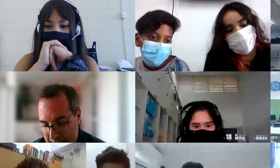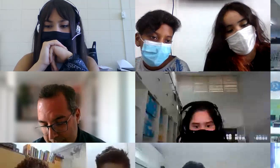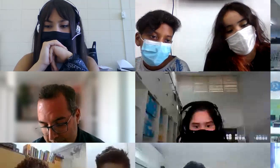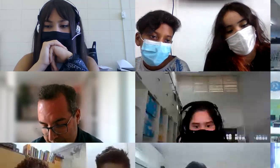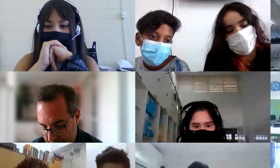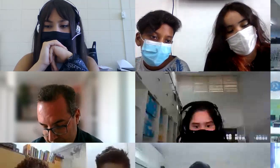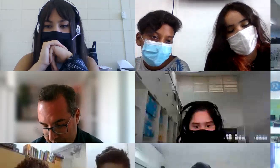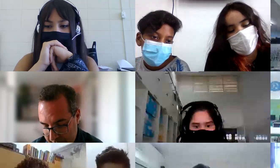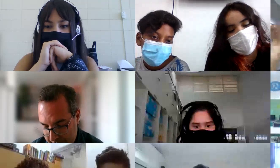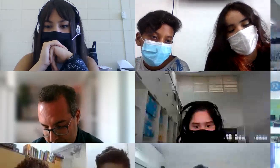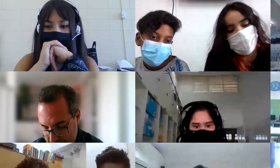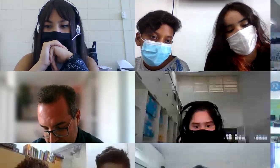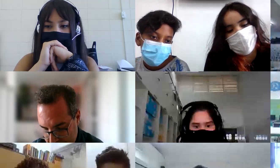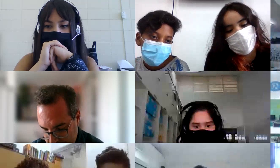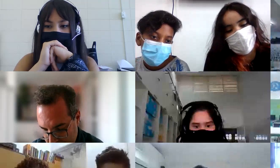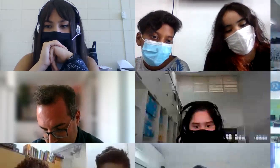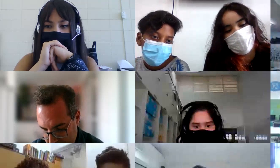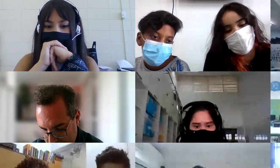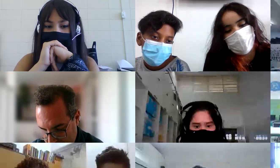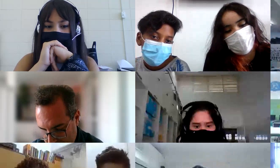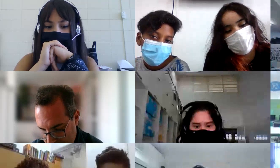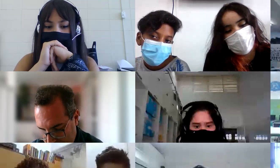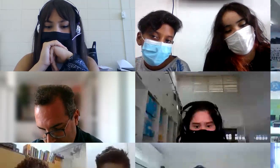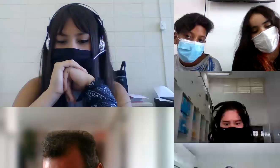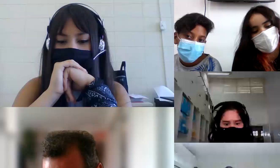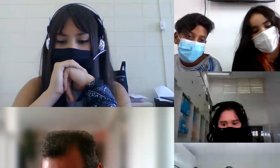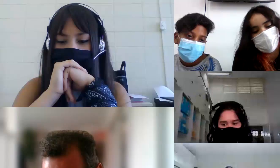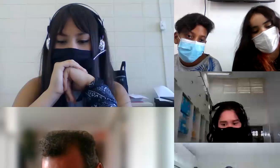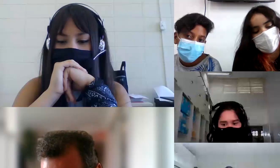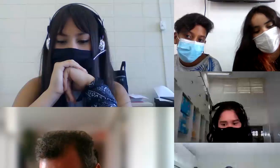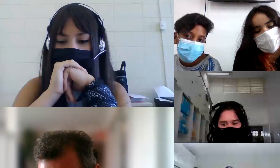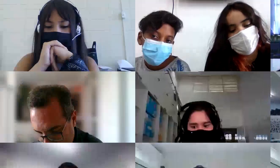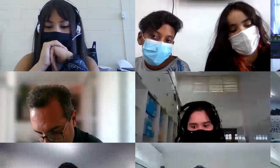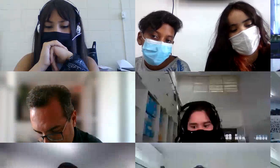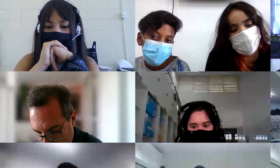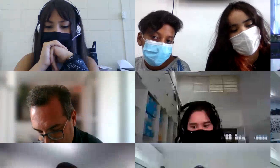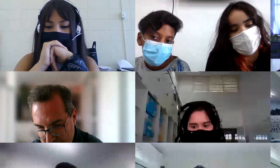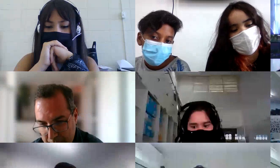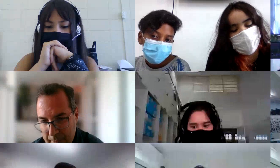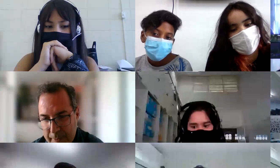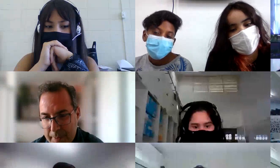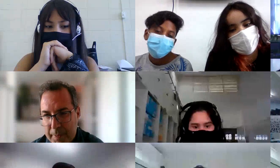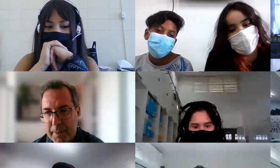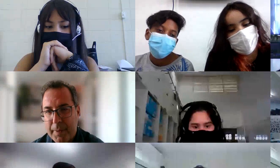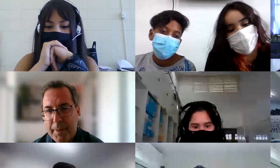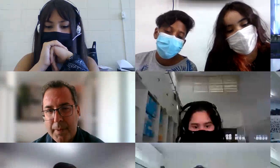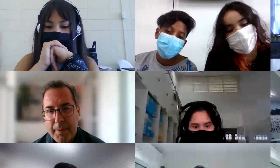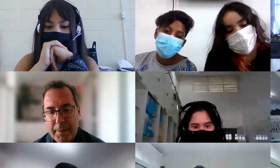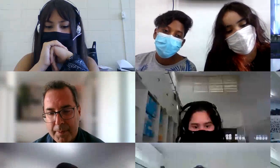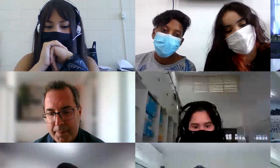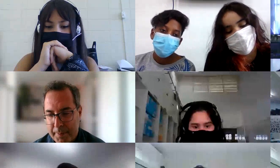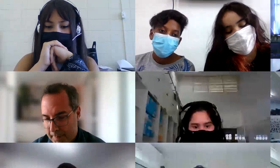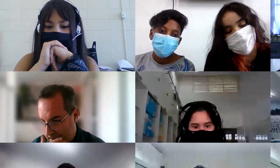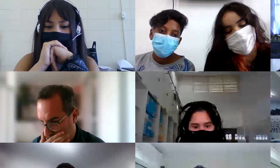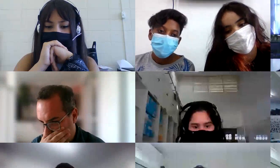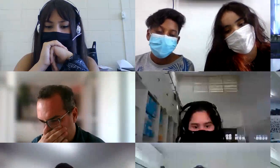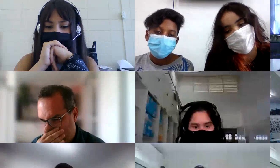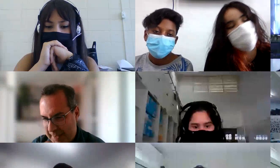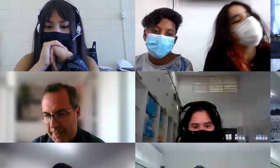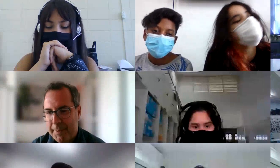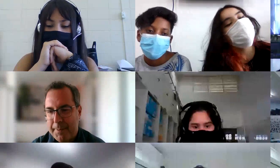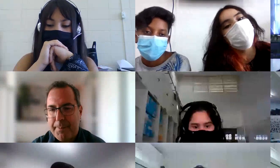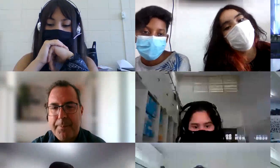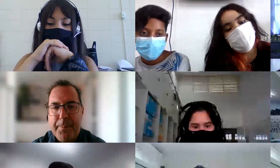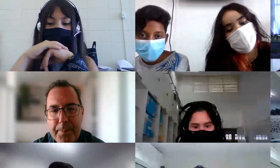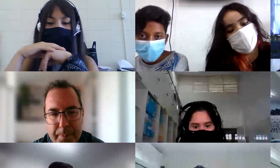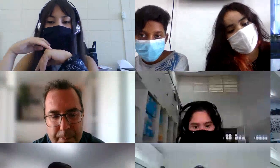pra... Thaís? Para mim, valeu demais, doutor Benito. Pessoal, todos vocês que estão aqui presentes, né? Como